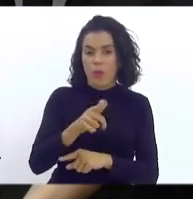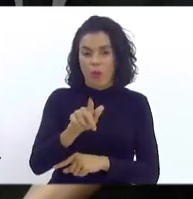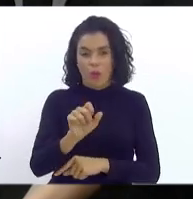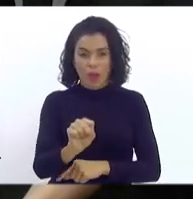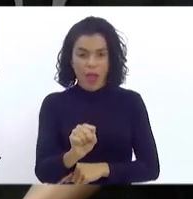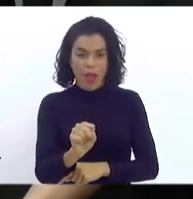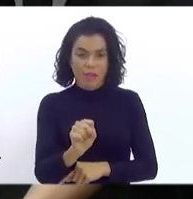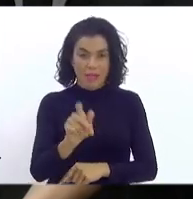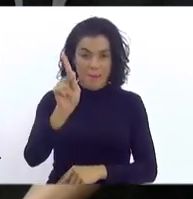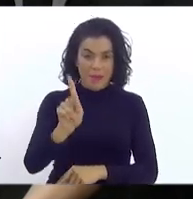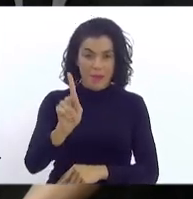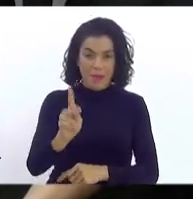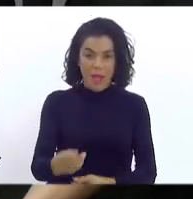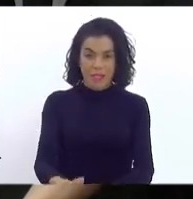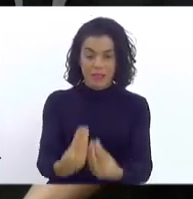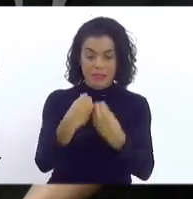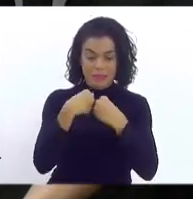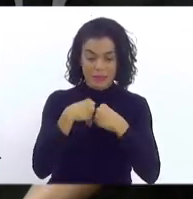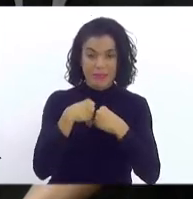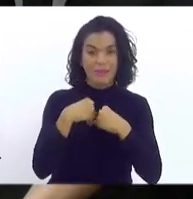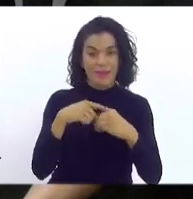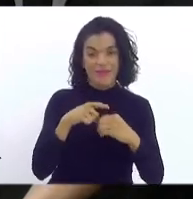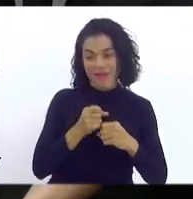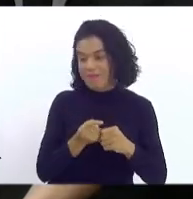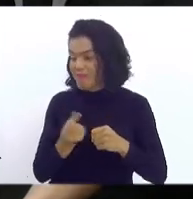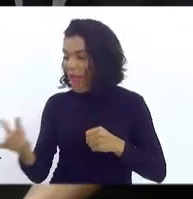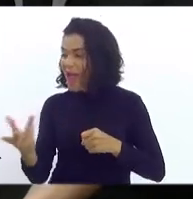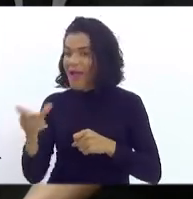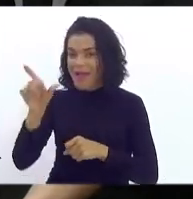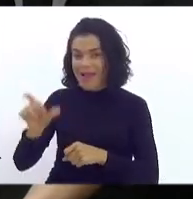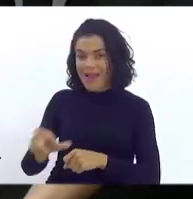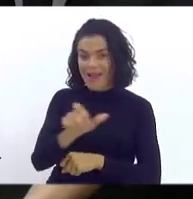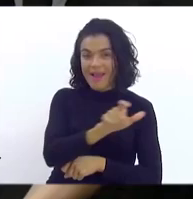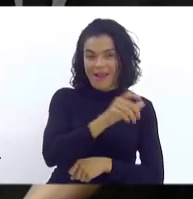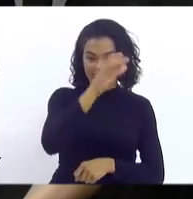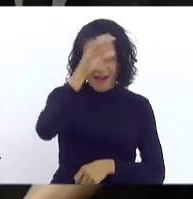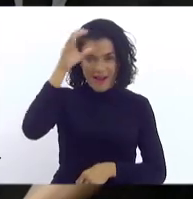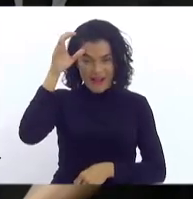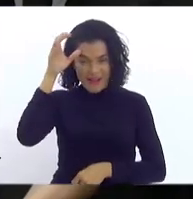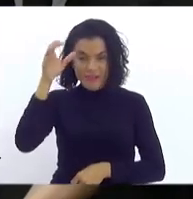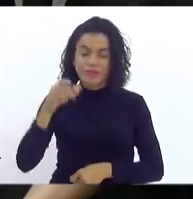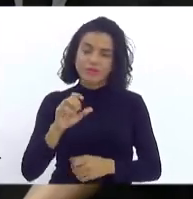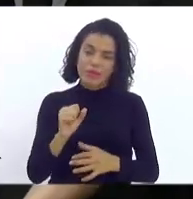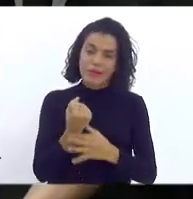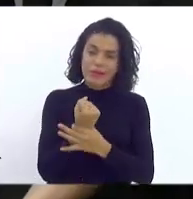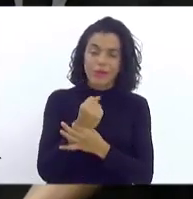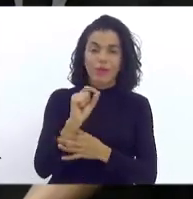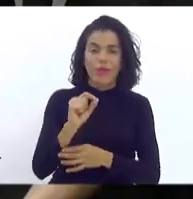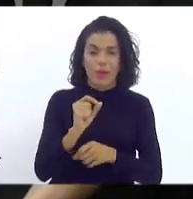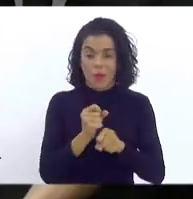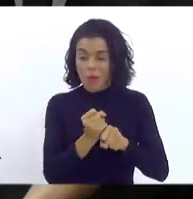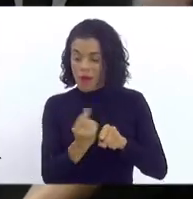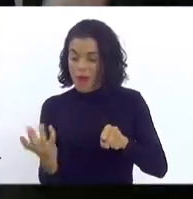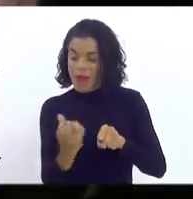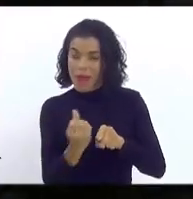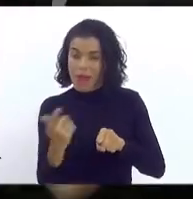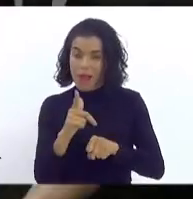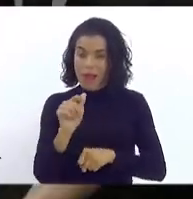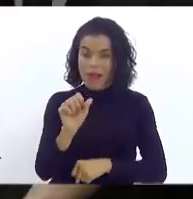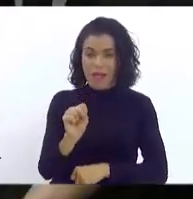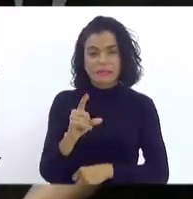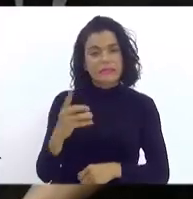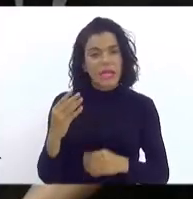da Petrobras e que vai ser entregue para o cliente. A gente garante que o gás recebido está dentro das